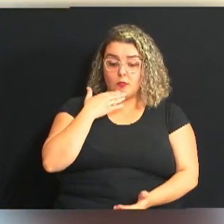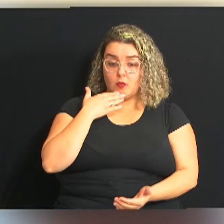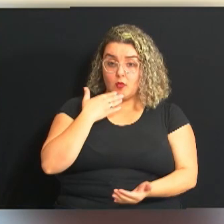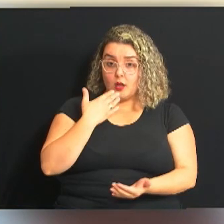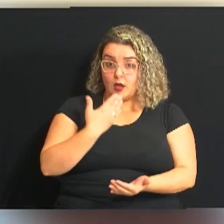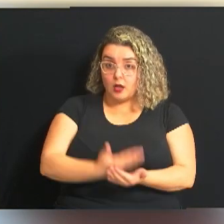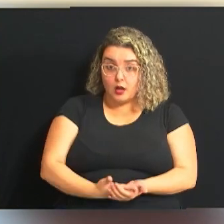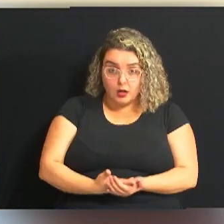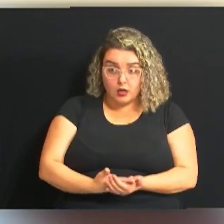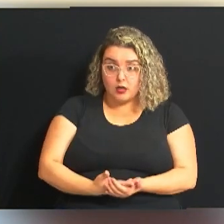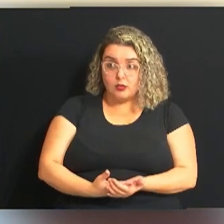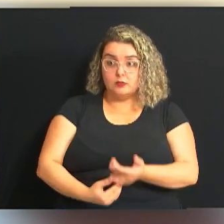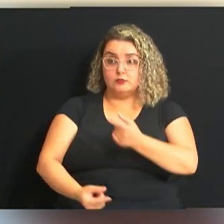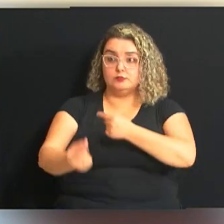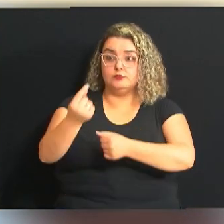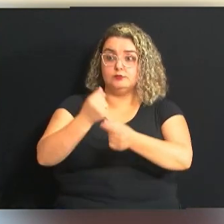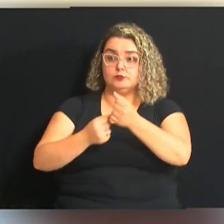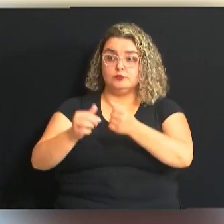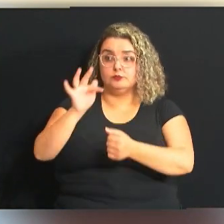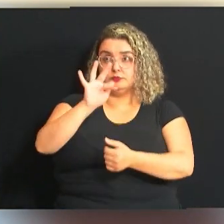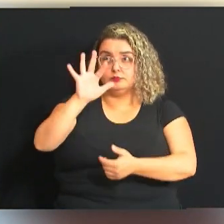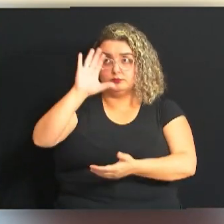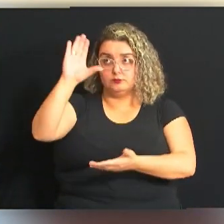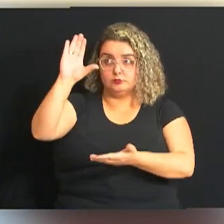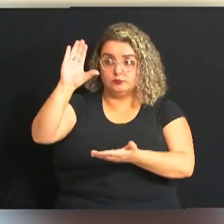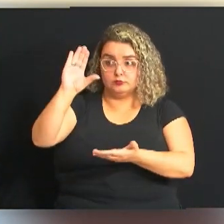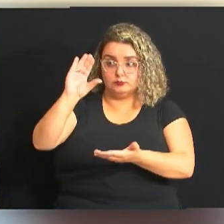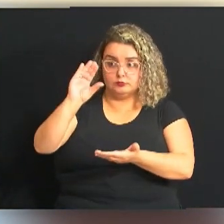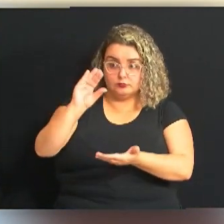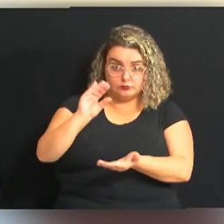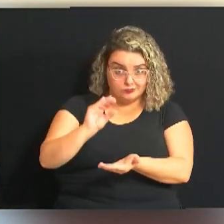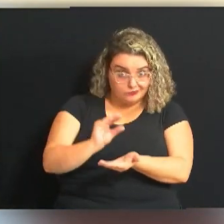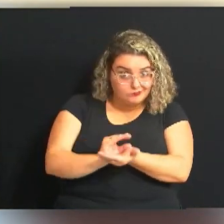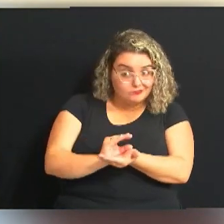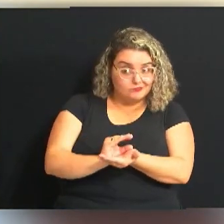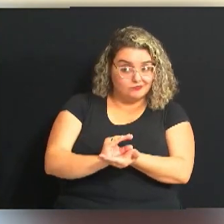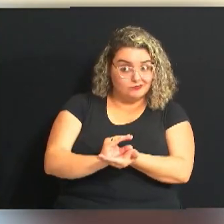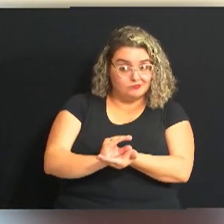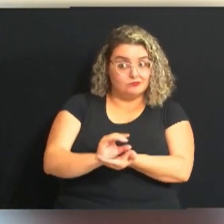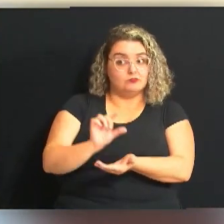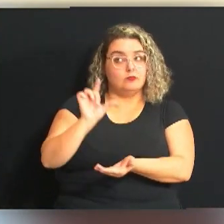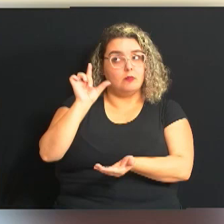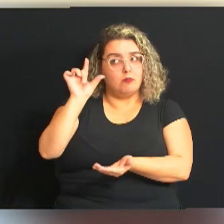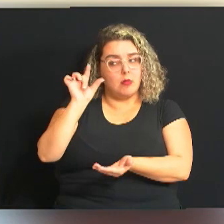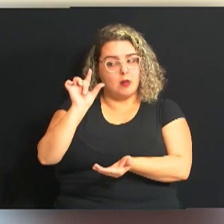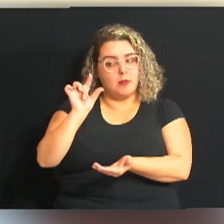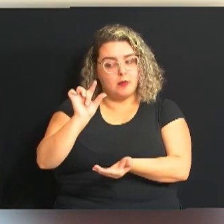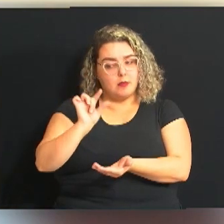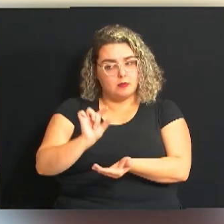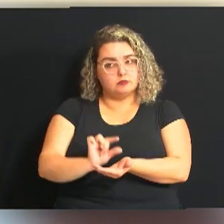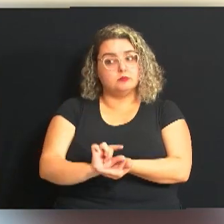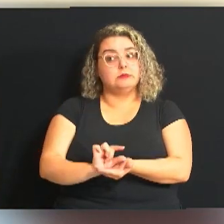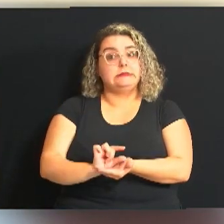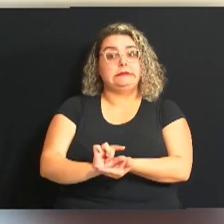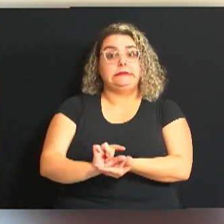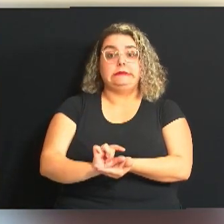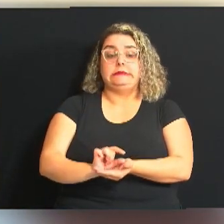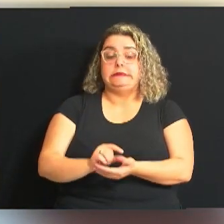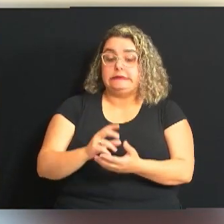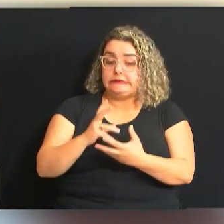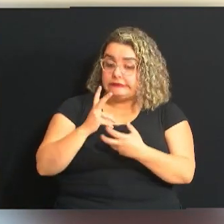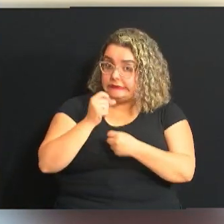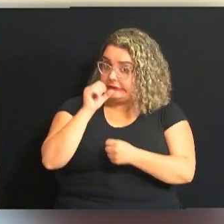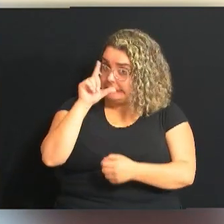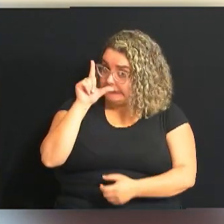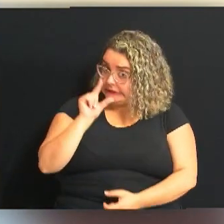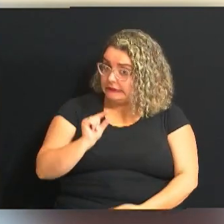vinculado federal, ele cada vez mais proporcionalmente vem diminuindo de uma forma bastante acentuada, e